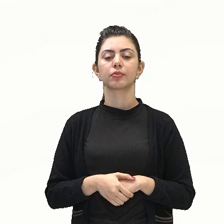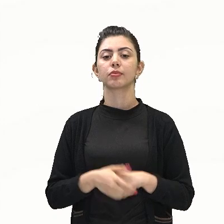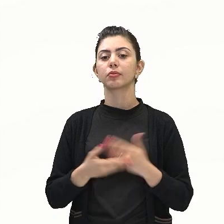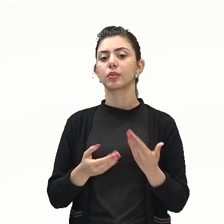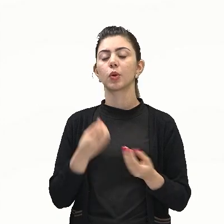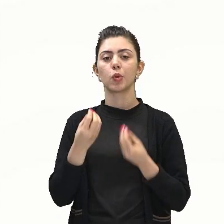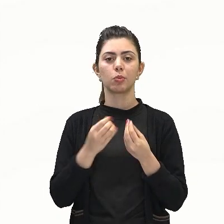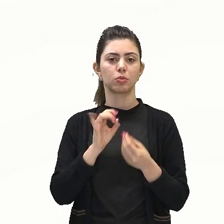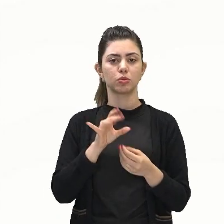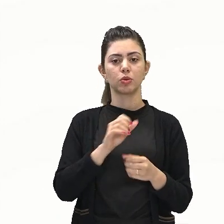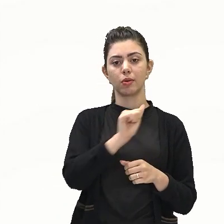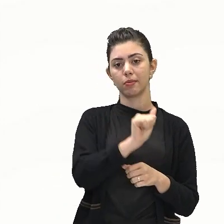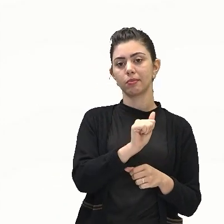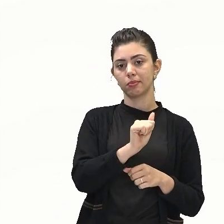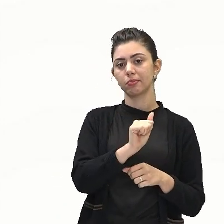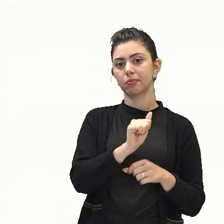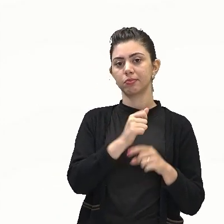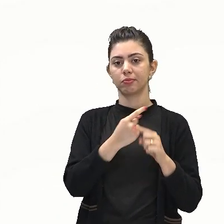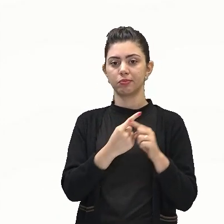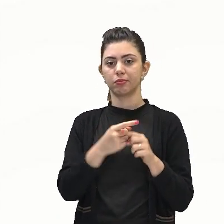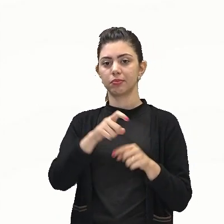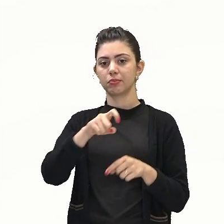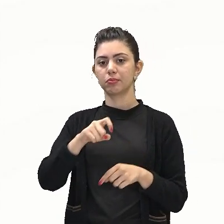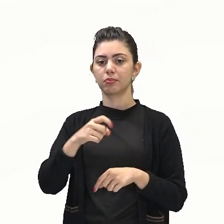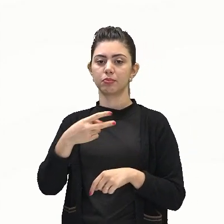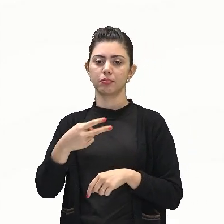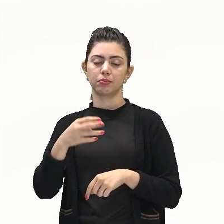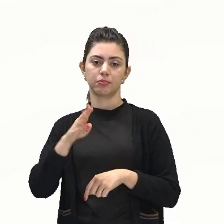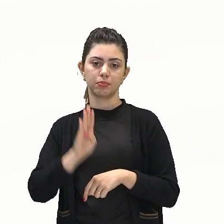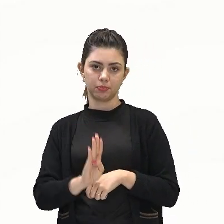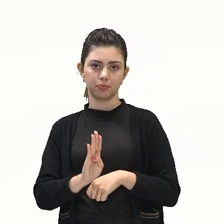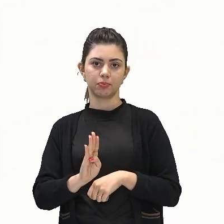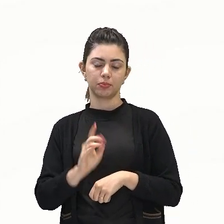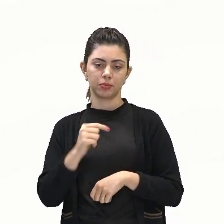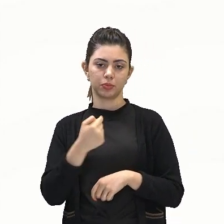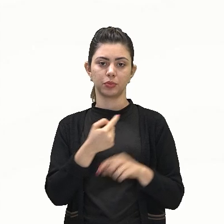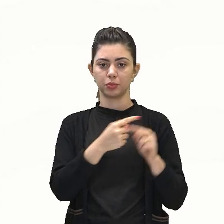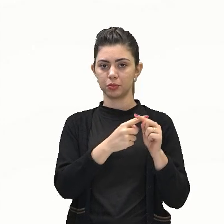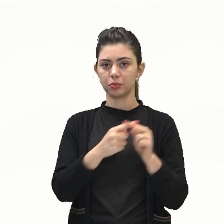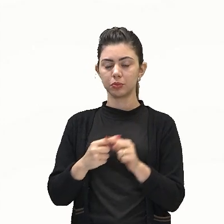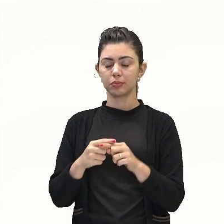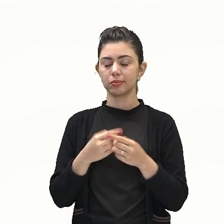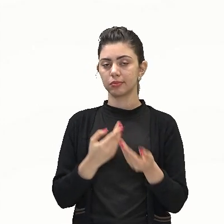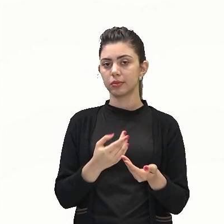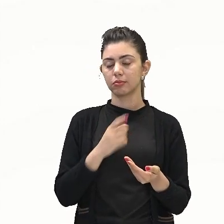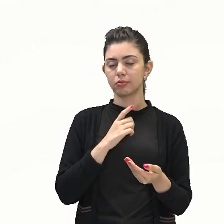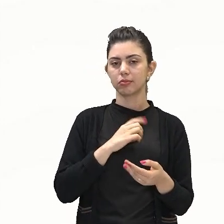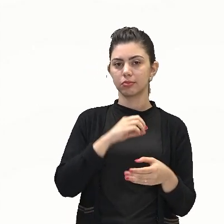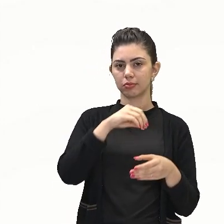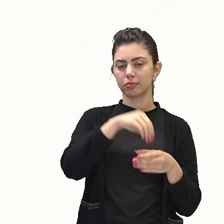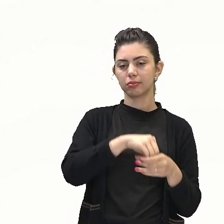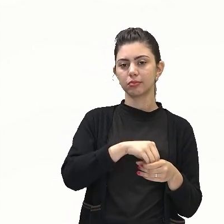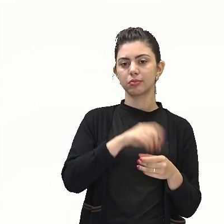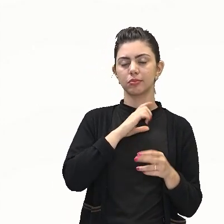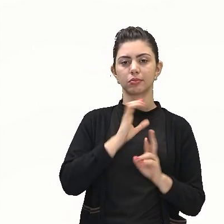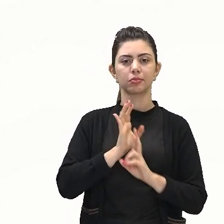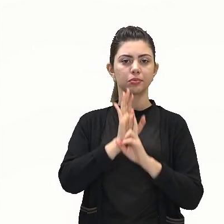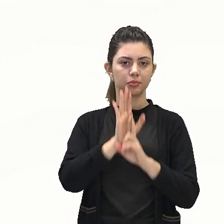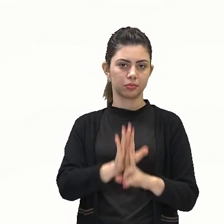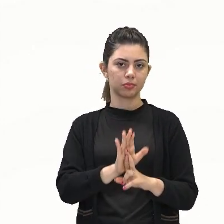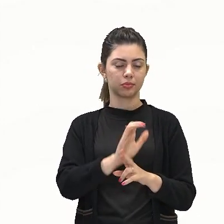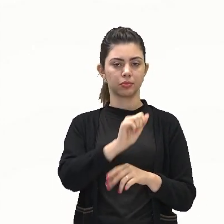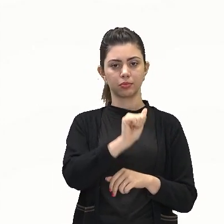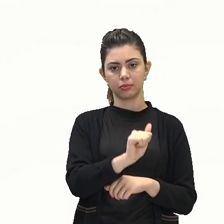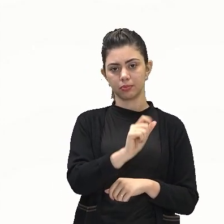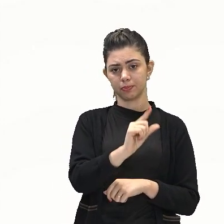só multiplicou a minha matriz do coeficiente, que é a minha matriz A, por isso que todos os elementos lá é representado pelo A